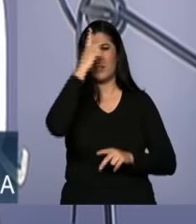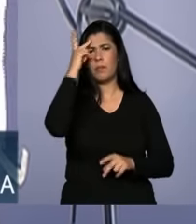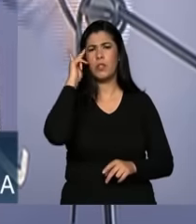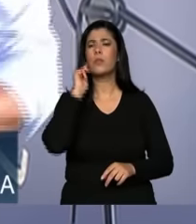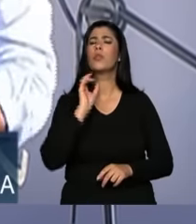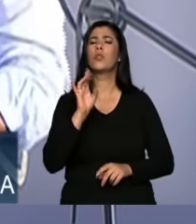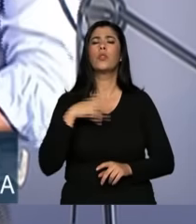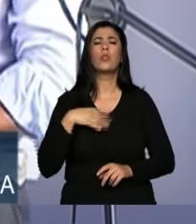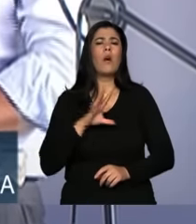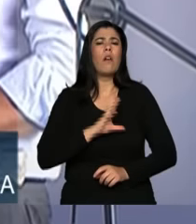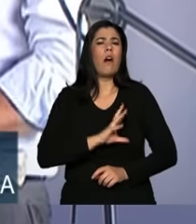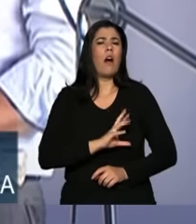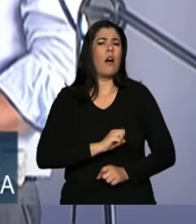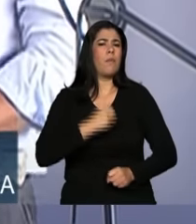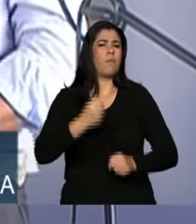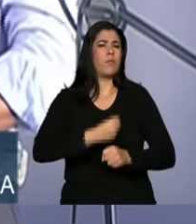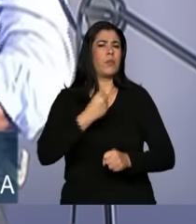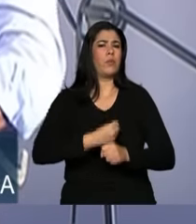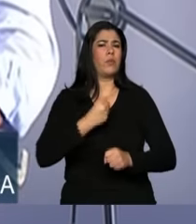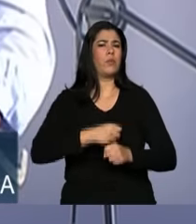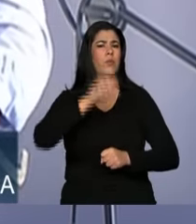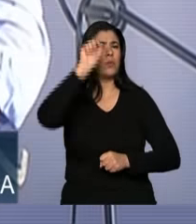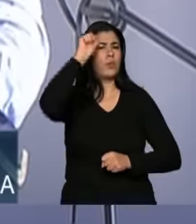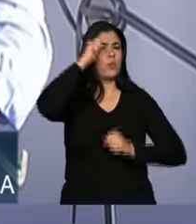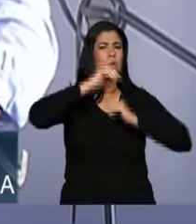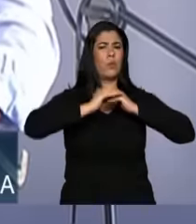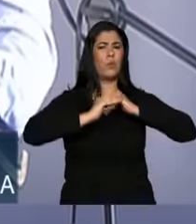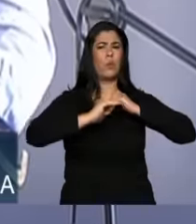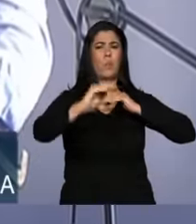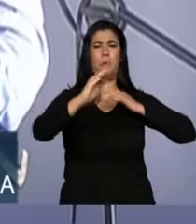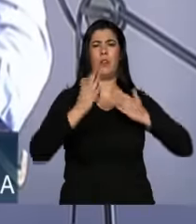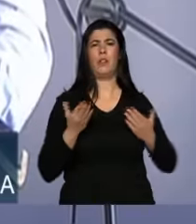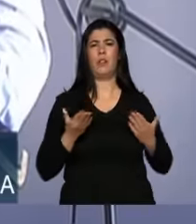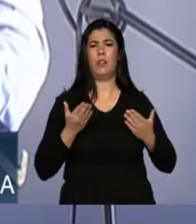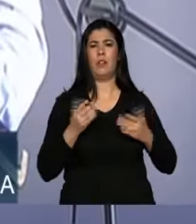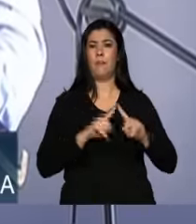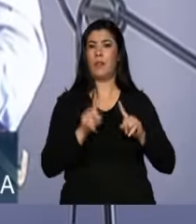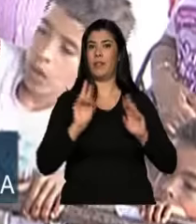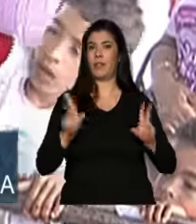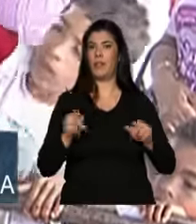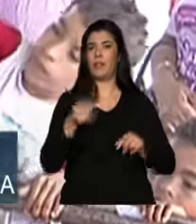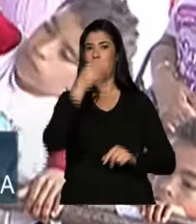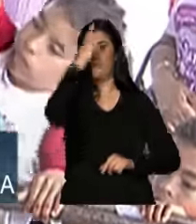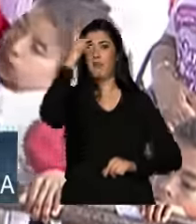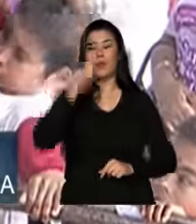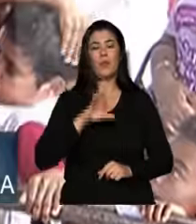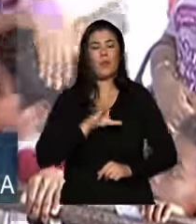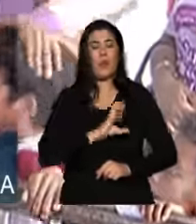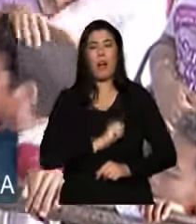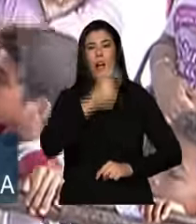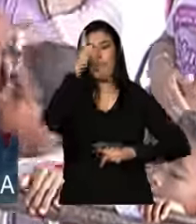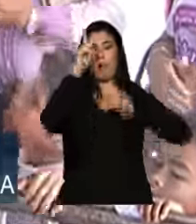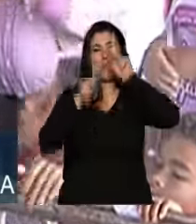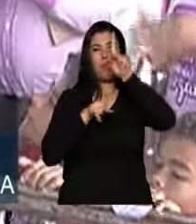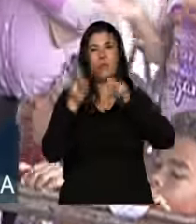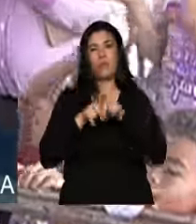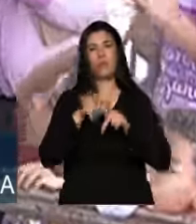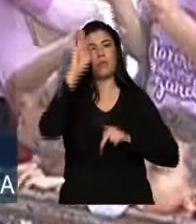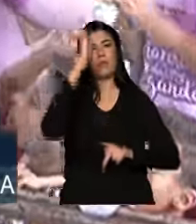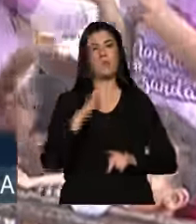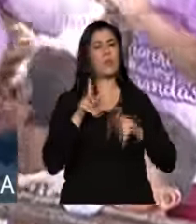somente e outros são apaixonados por gente, pelo povo brasileiro, como a presidenta Dilma